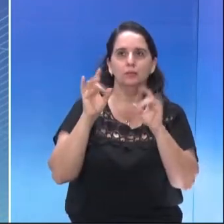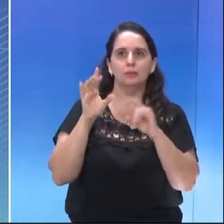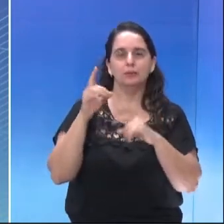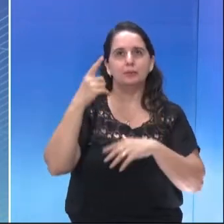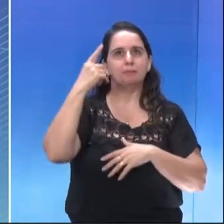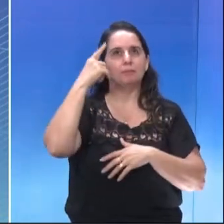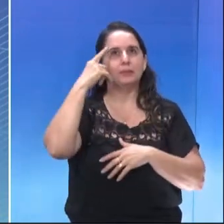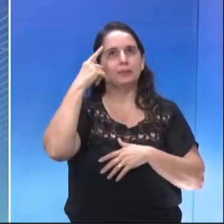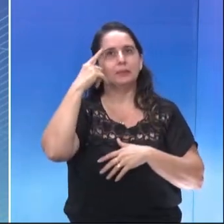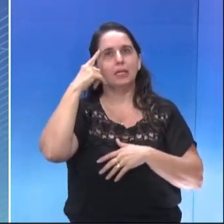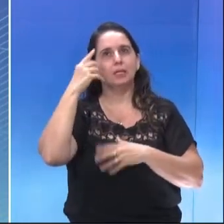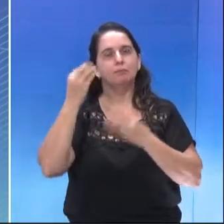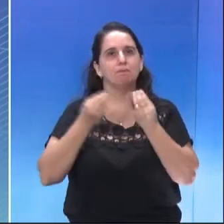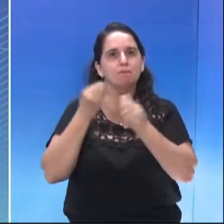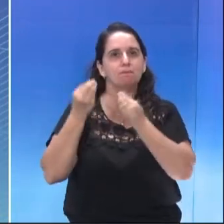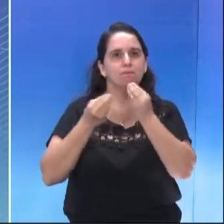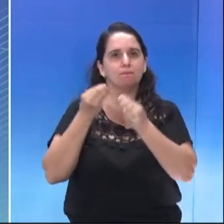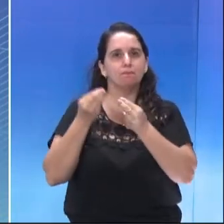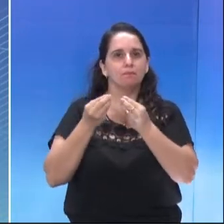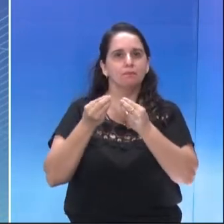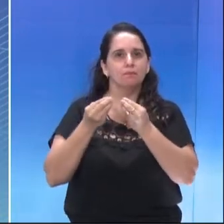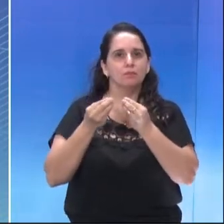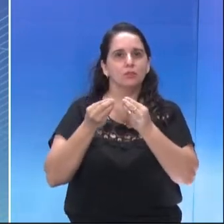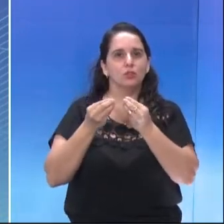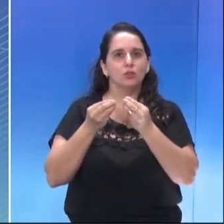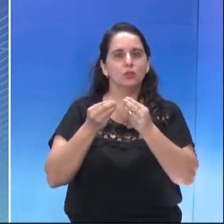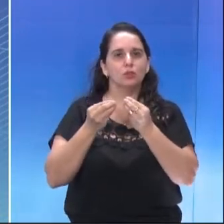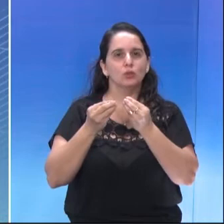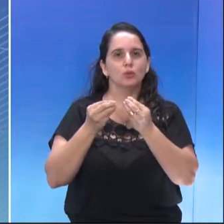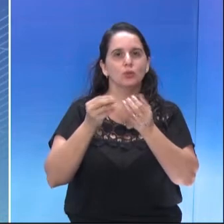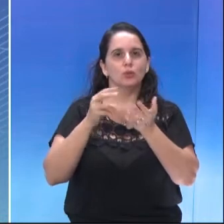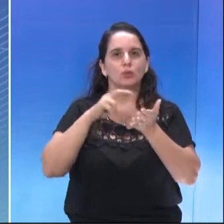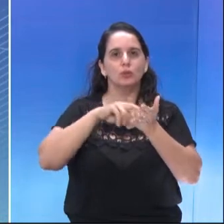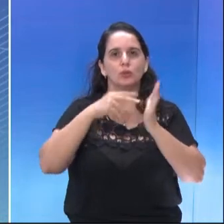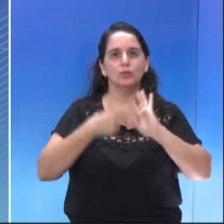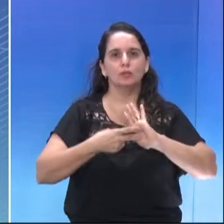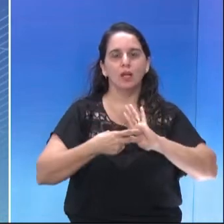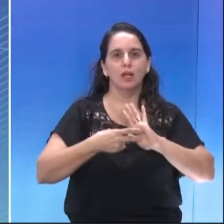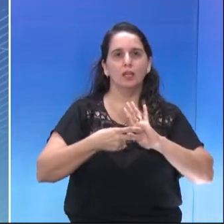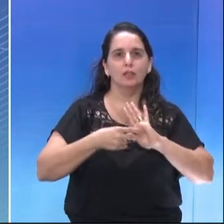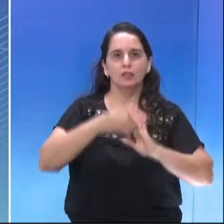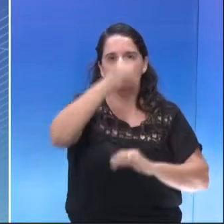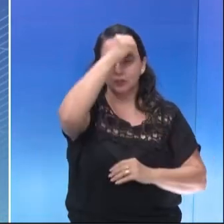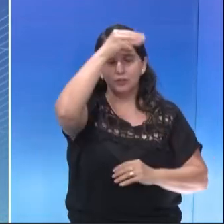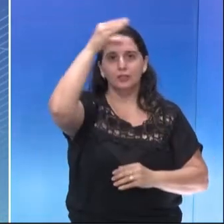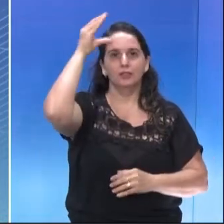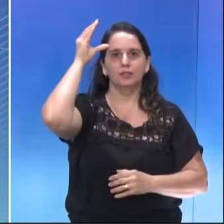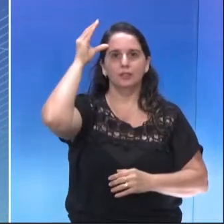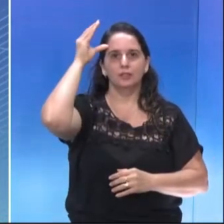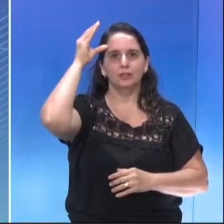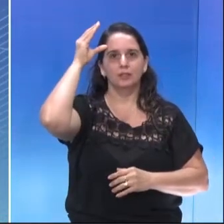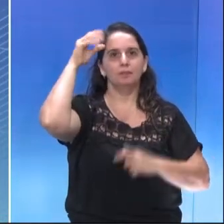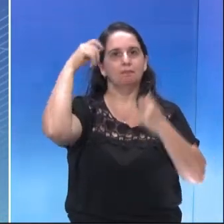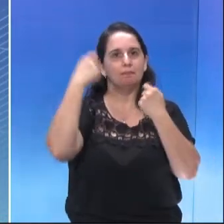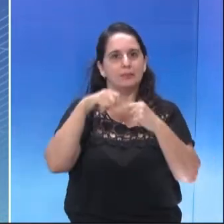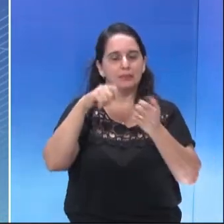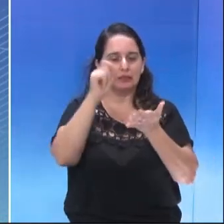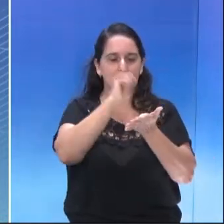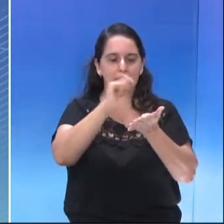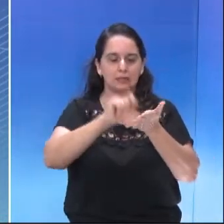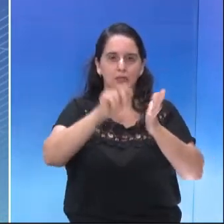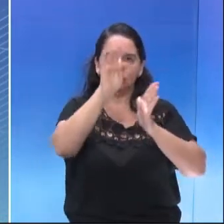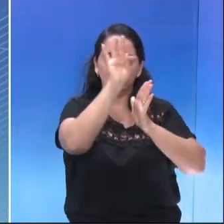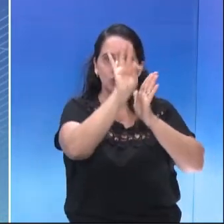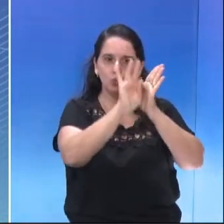amadurecer essa ideia de cidadania. E isso aí precisa aparecer no seu texto, você precisa escrever sobre isso. E para